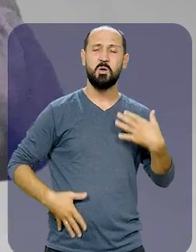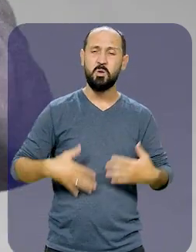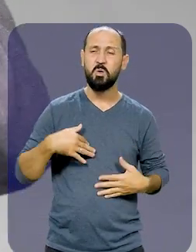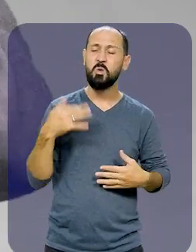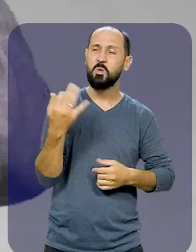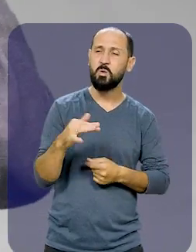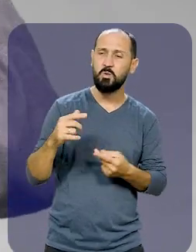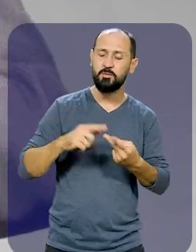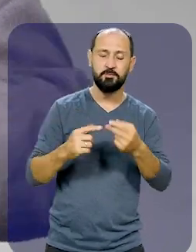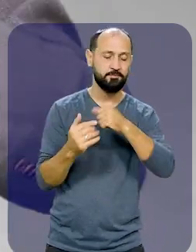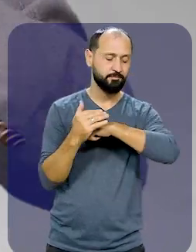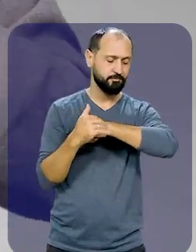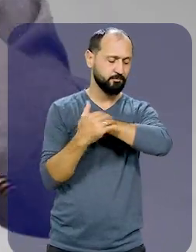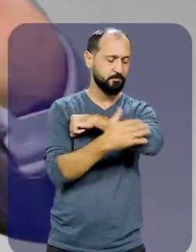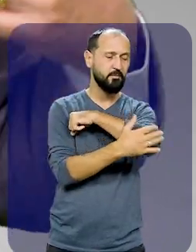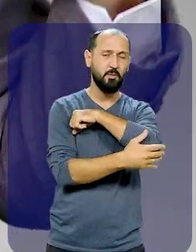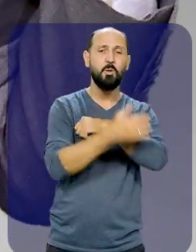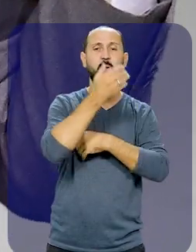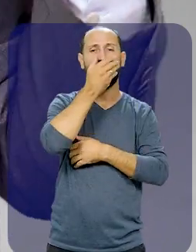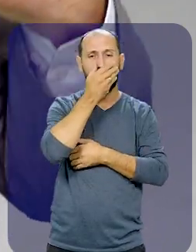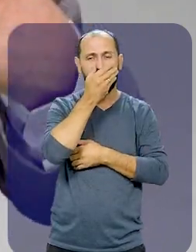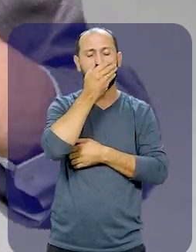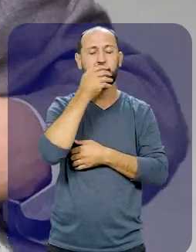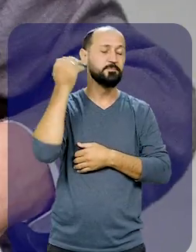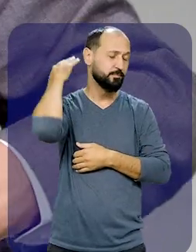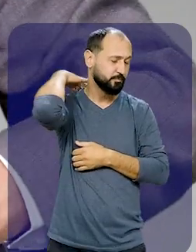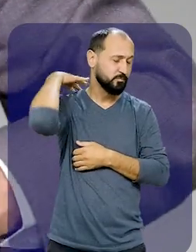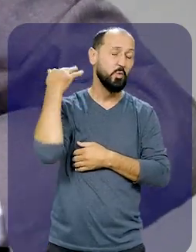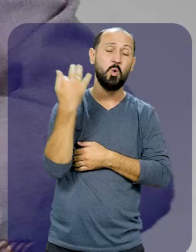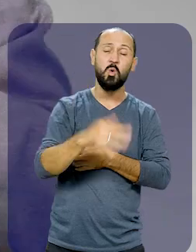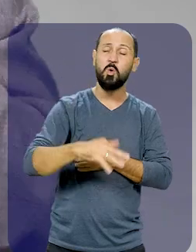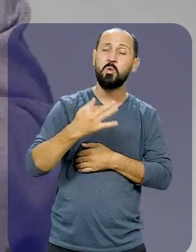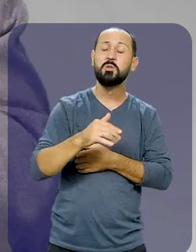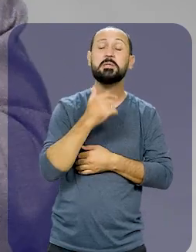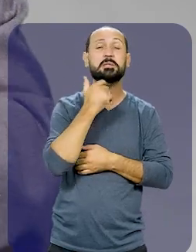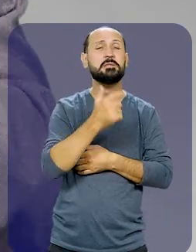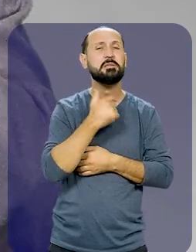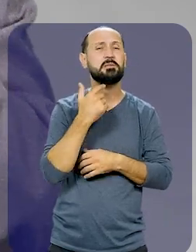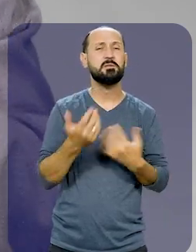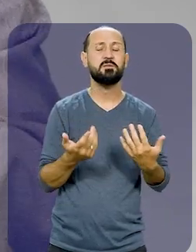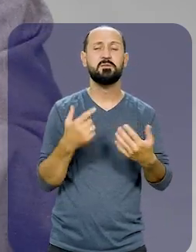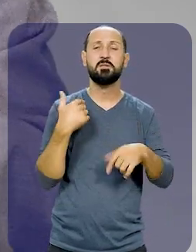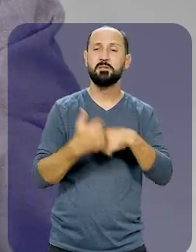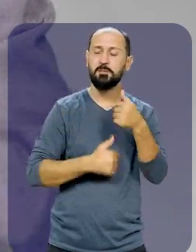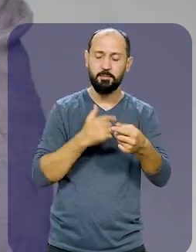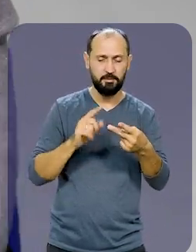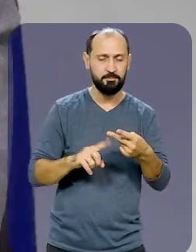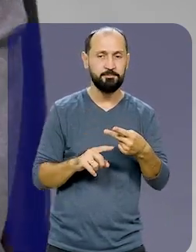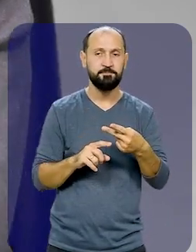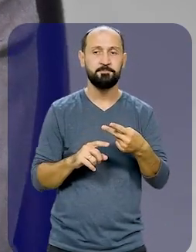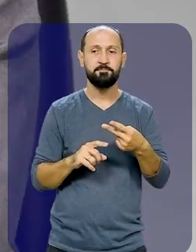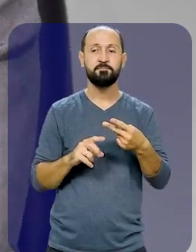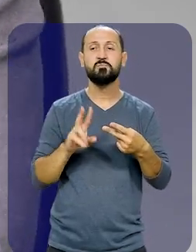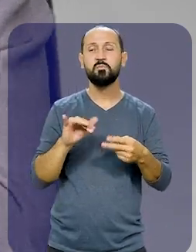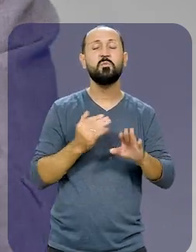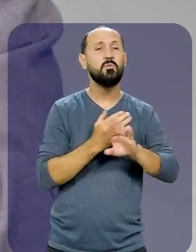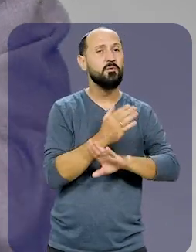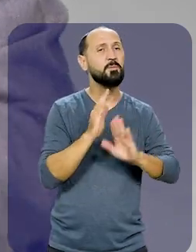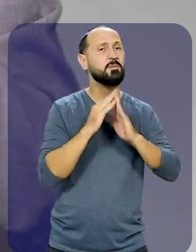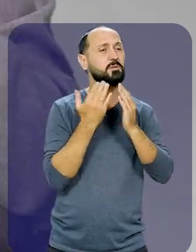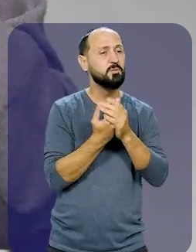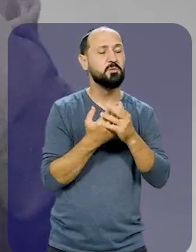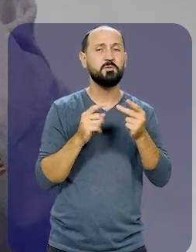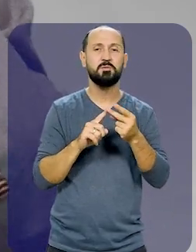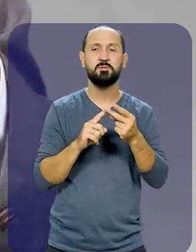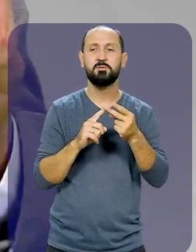corpo, dores articulares, tosse, dor nas costas, você não consegue trabalhar, não vai à escola,